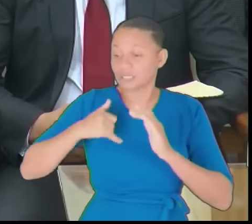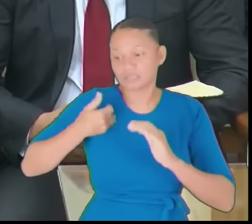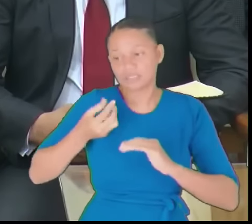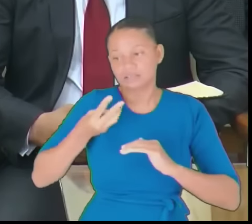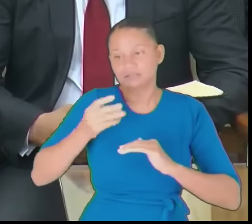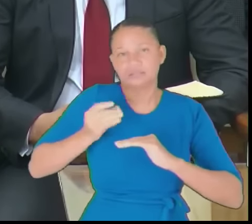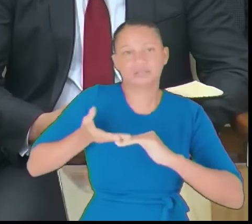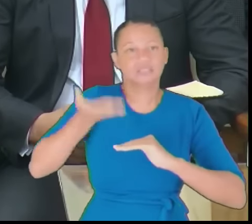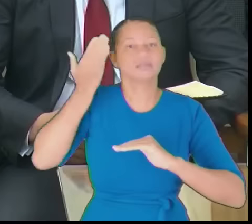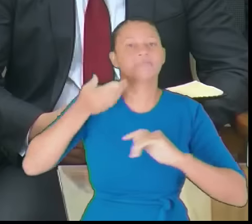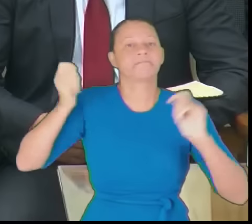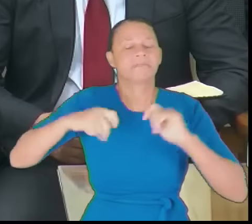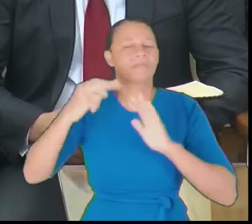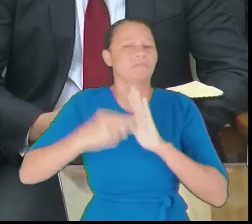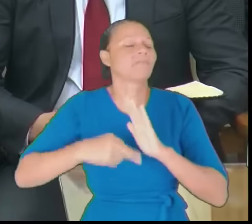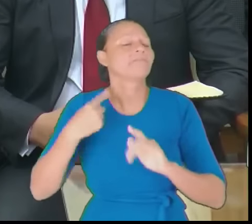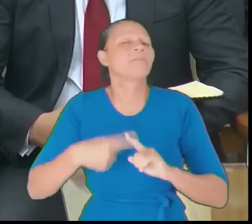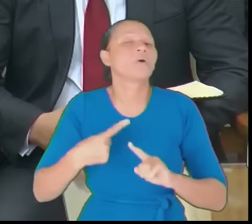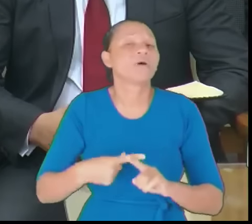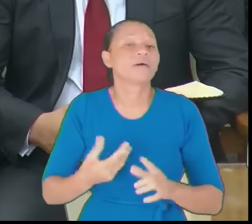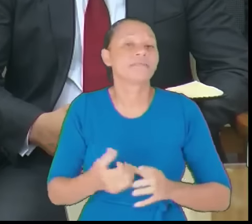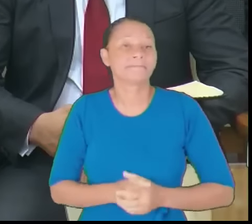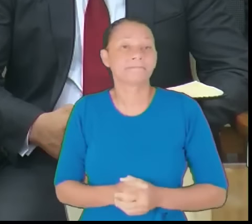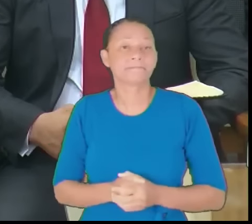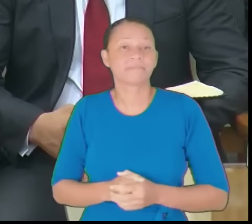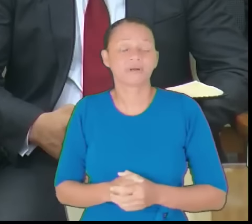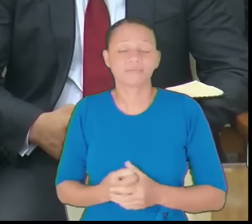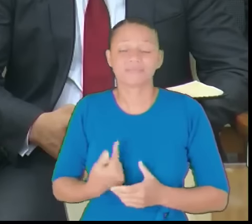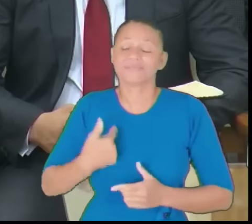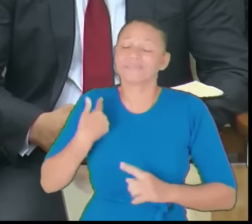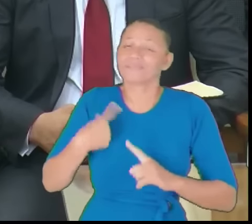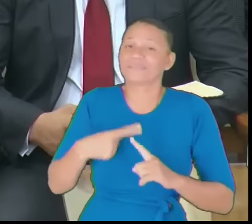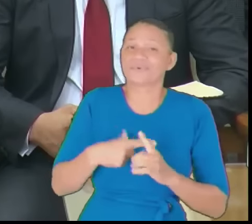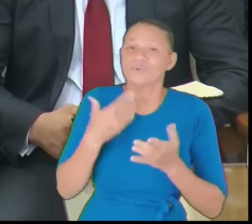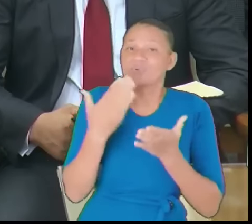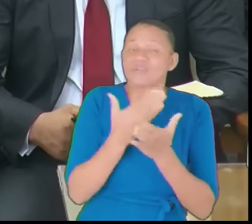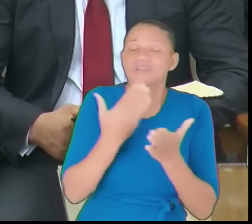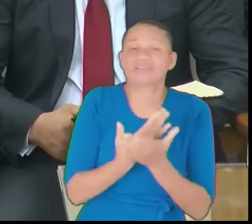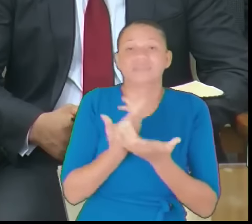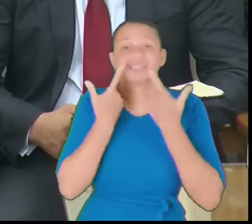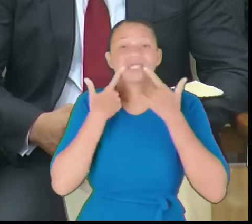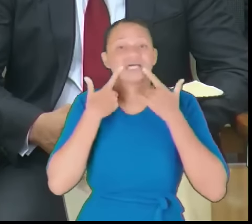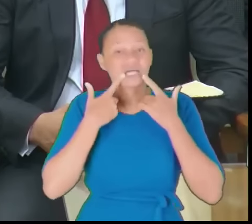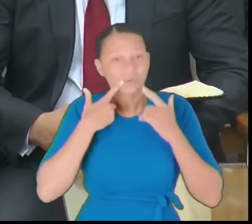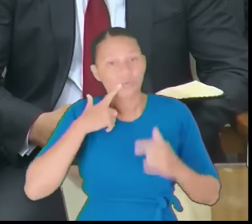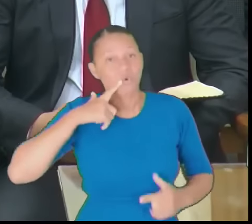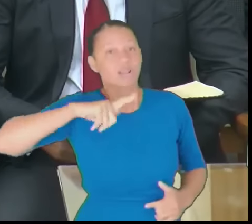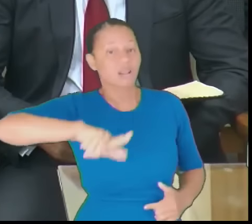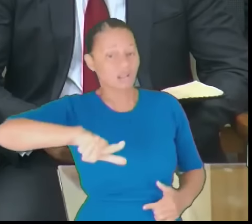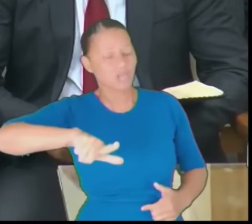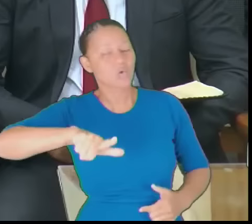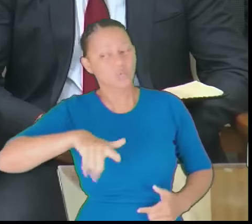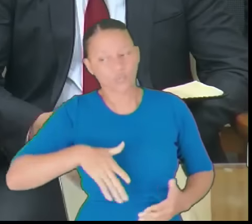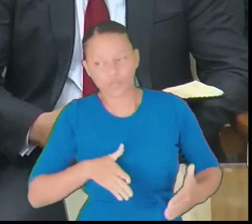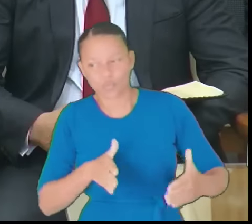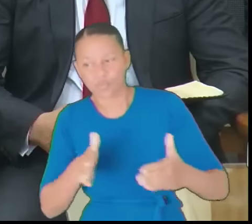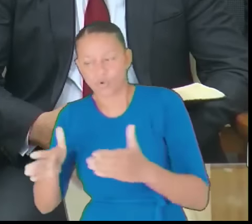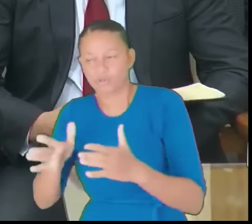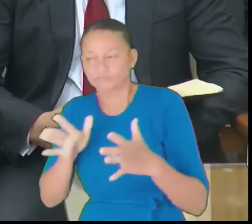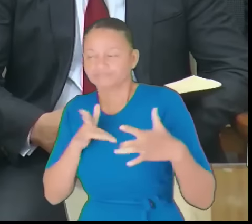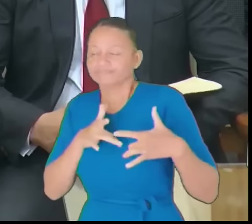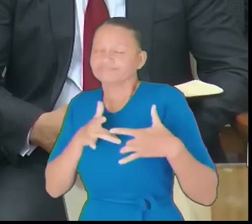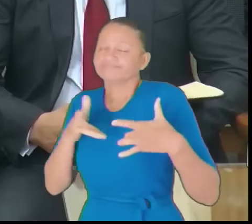idade. Por quê? Porque o livro tem uma linguagem que tem dois caminhos. Ou você fica apaixonado